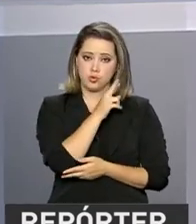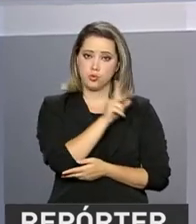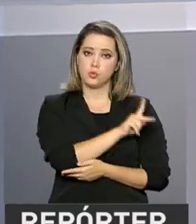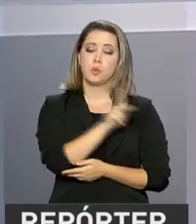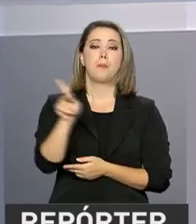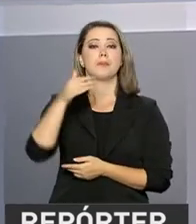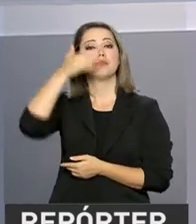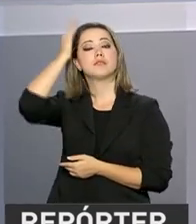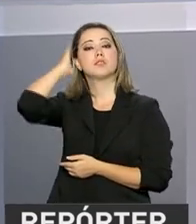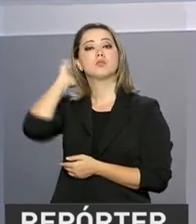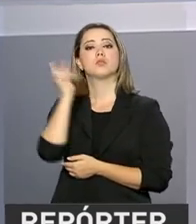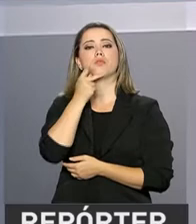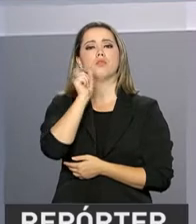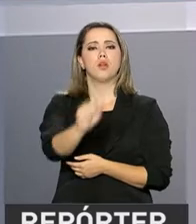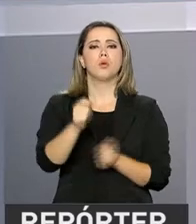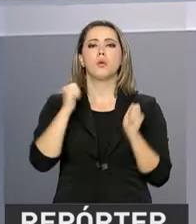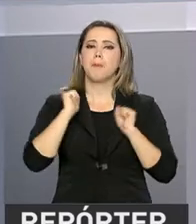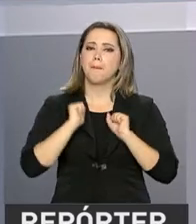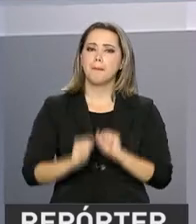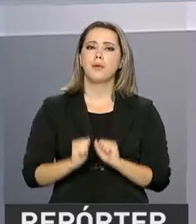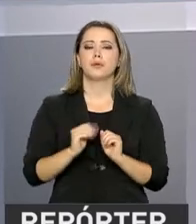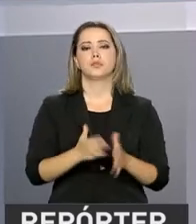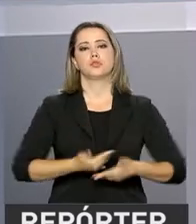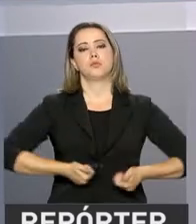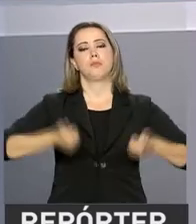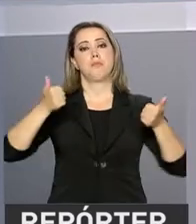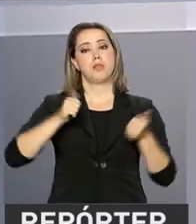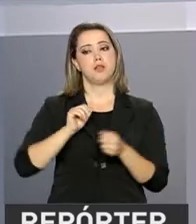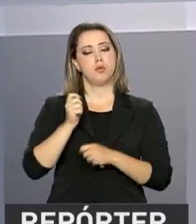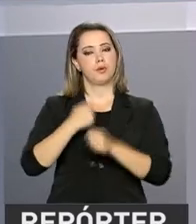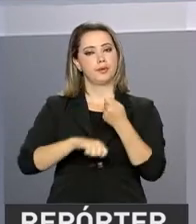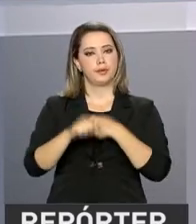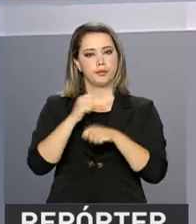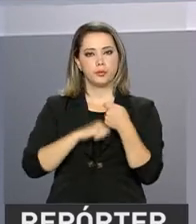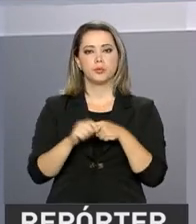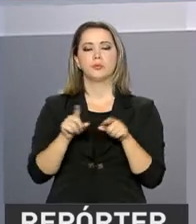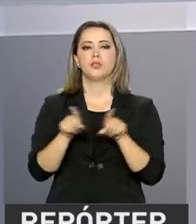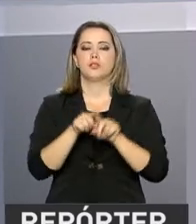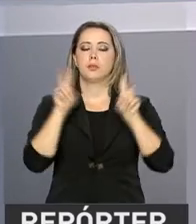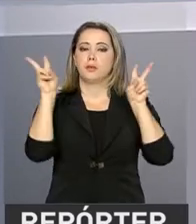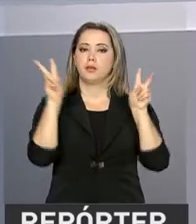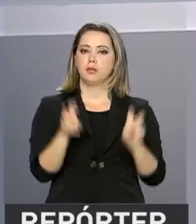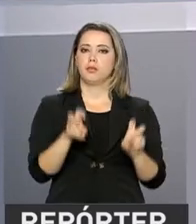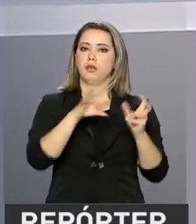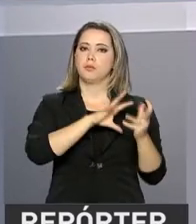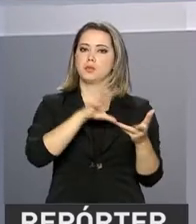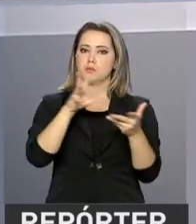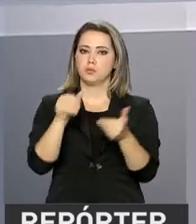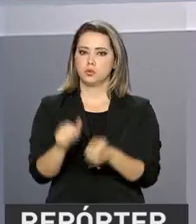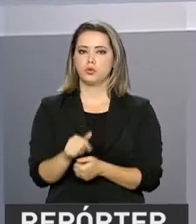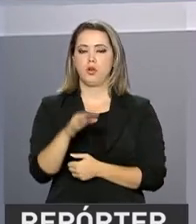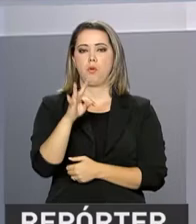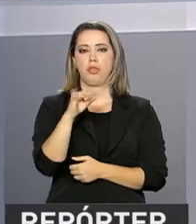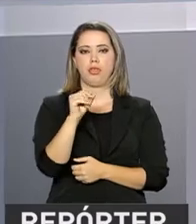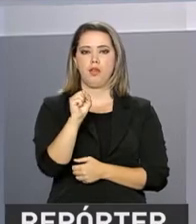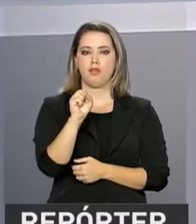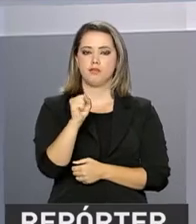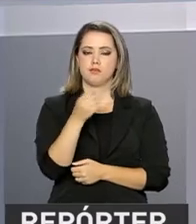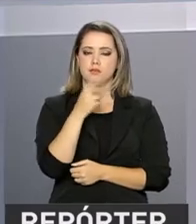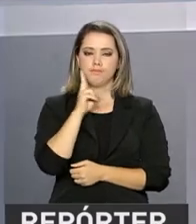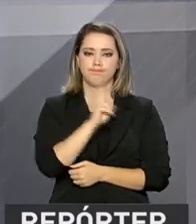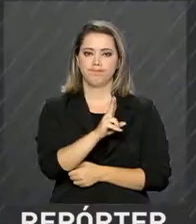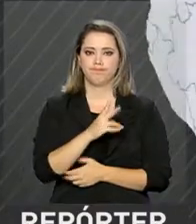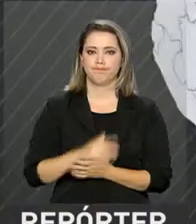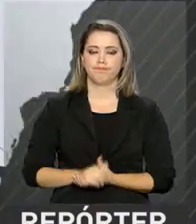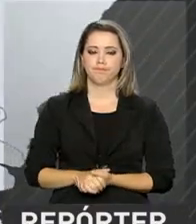mais cooperação especialmente na área econômica e em temas internacionais repórter thaís há dias acompanhou